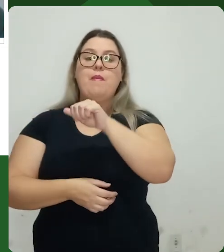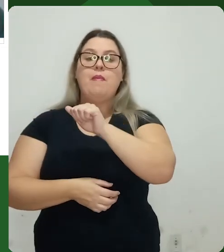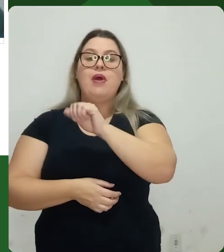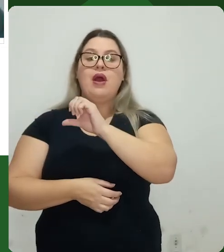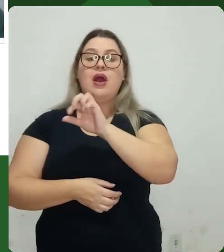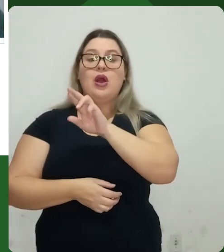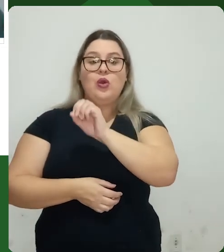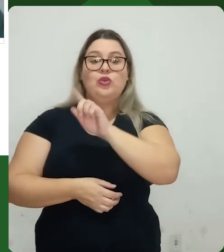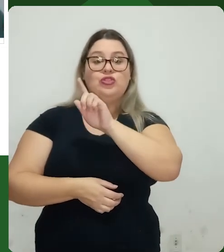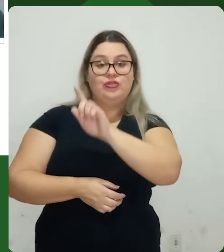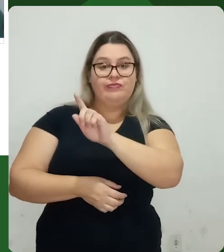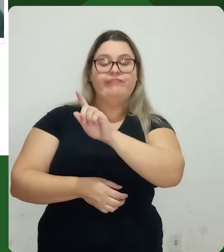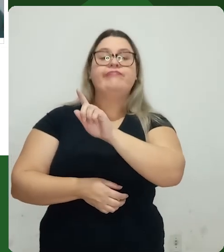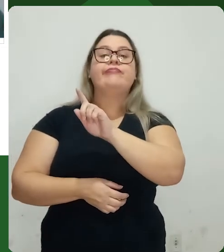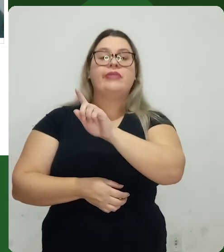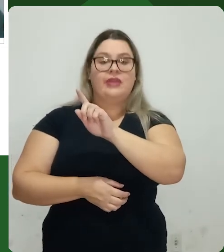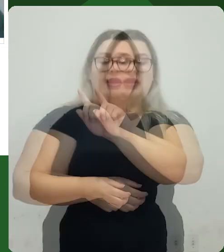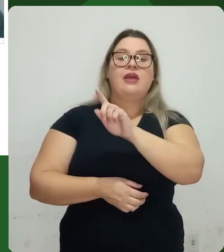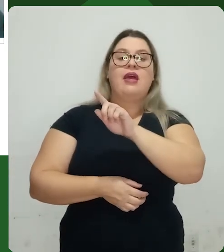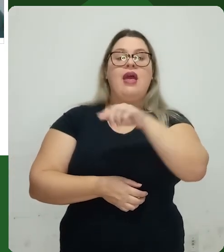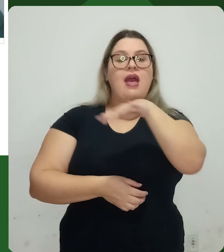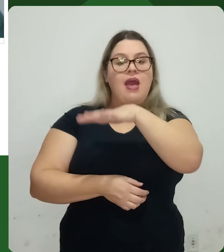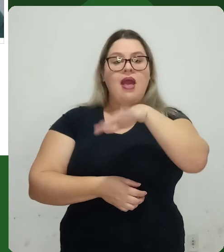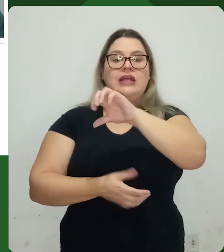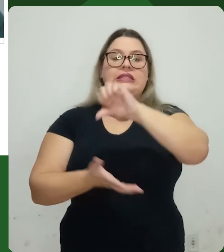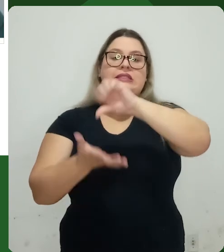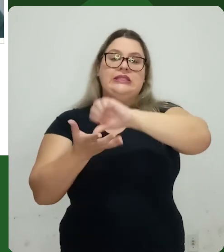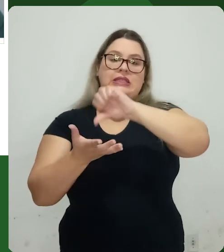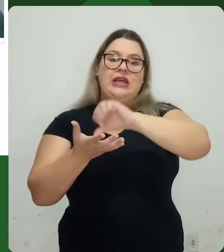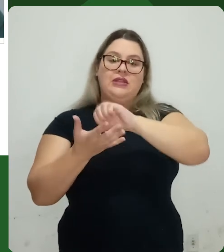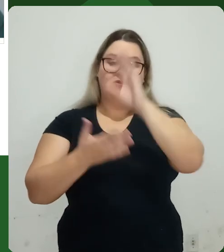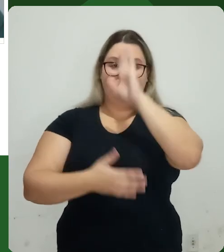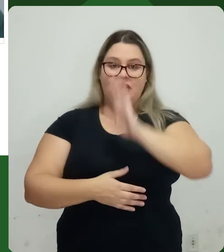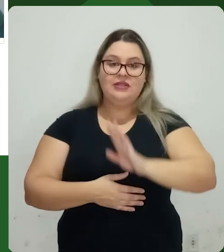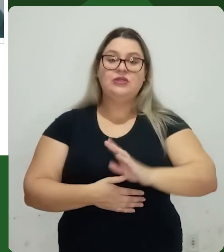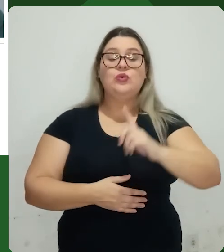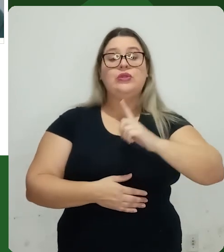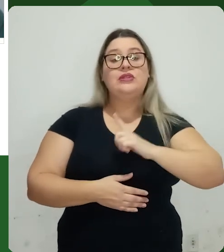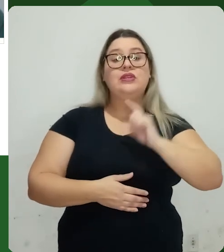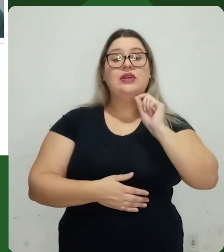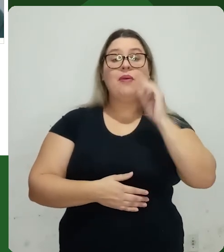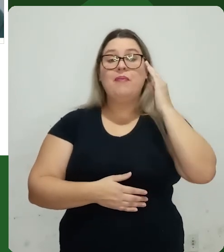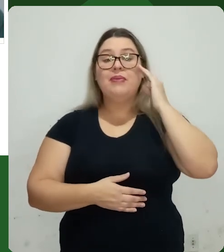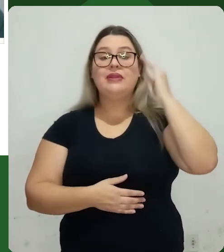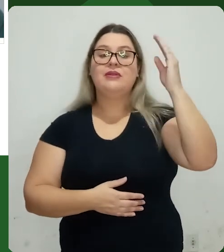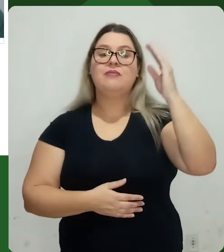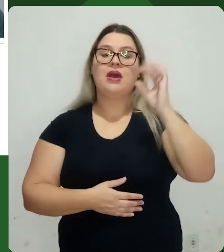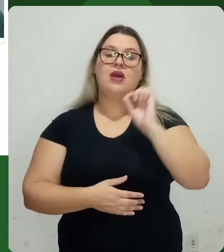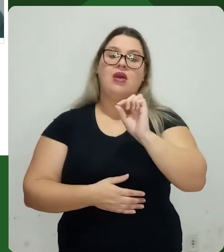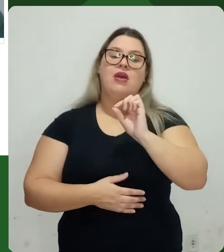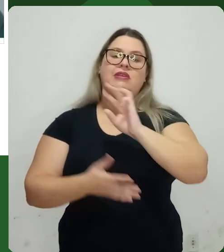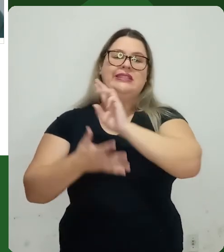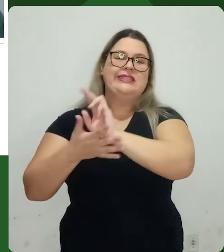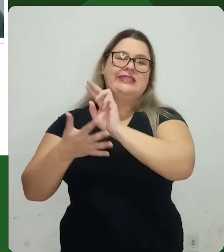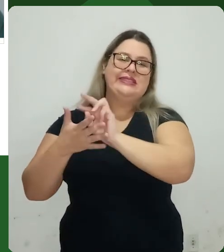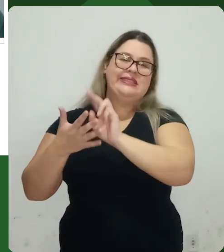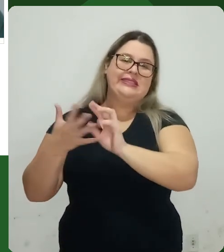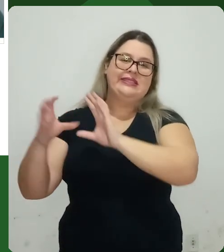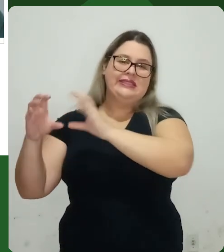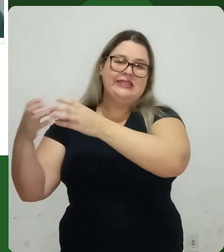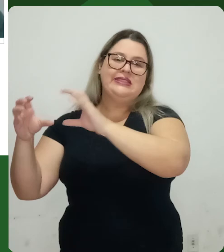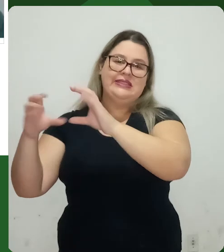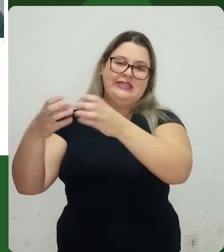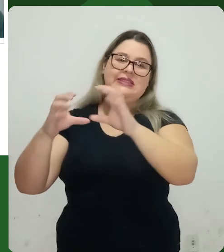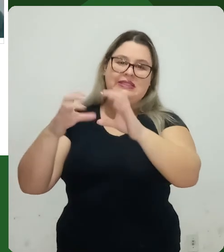muito raros no litoral, era mais o grupo Tapuia, que habitava a parte central, né, o Planalto Central, tinha como principais tribos a